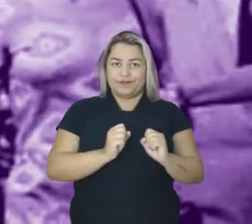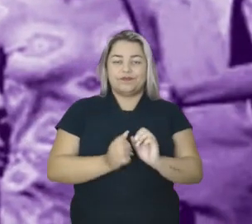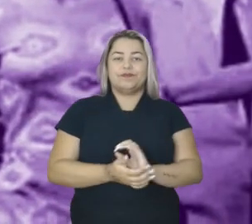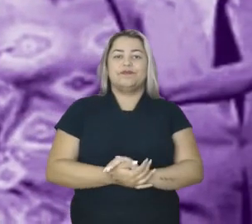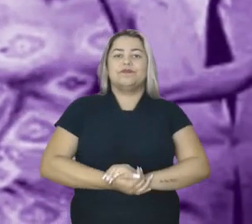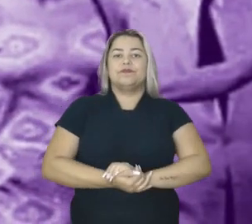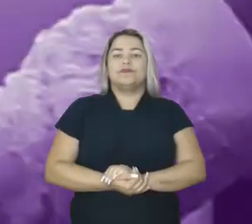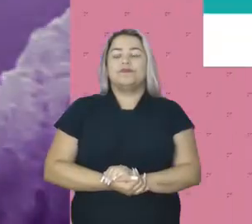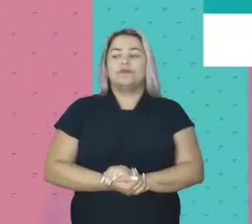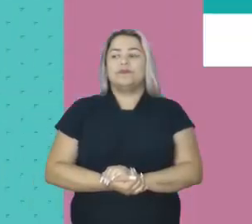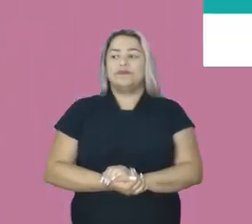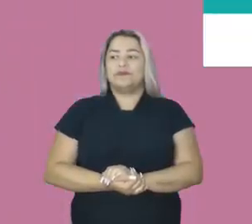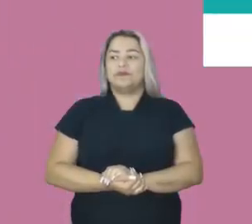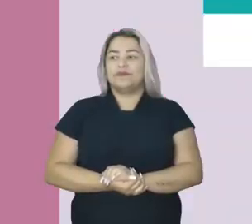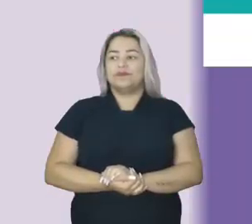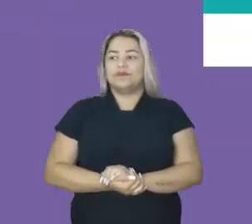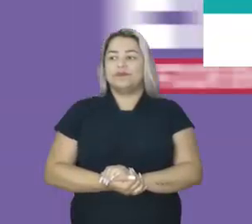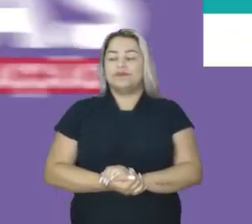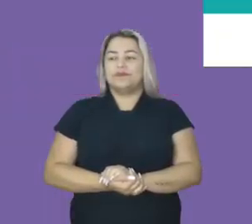de poder.